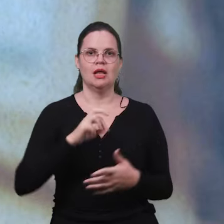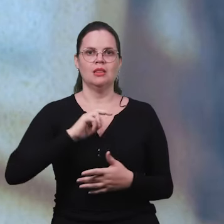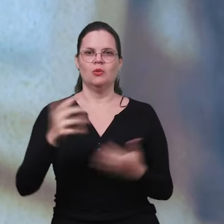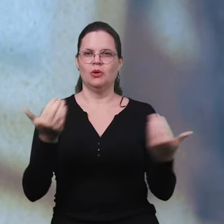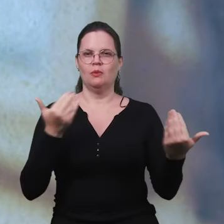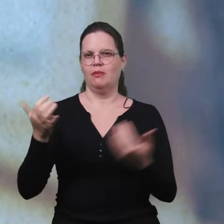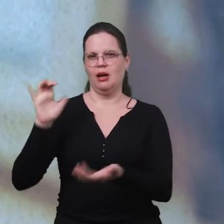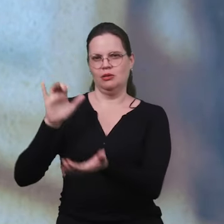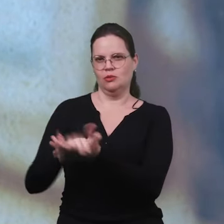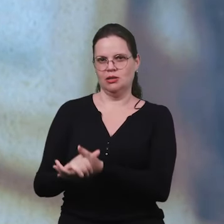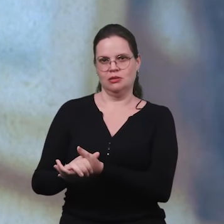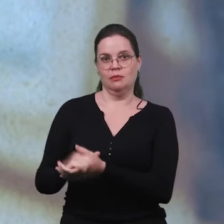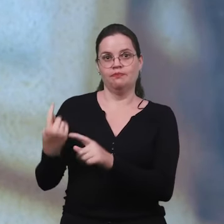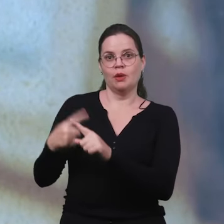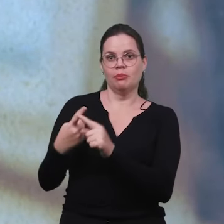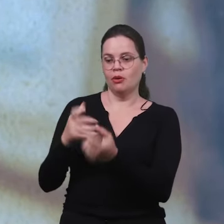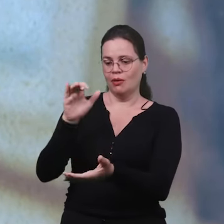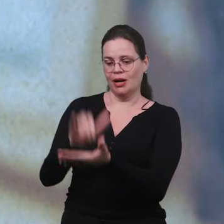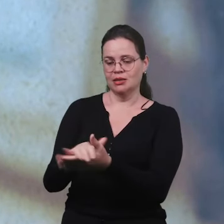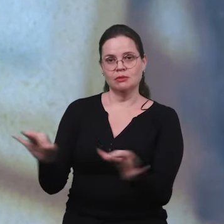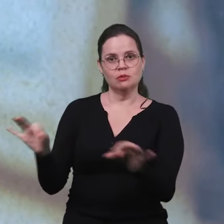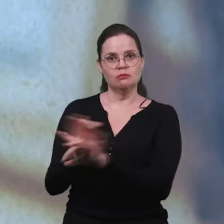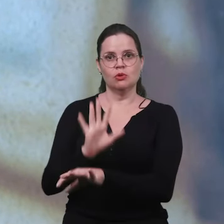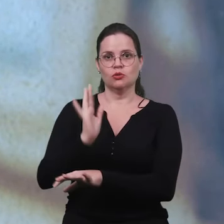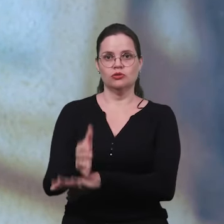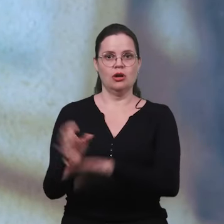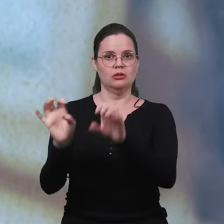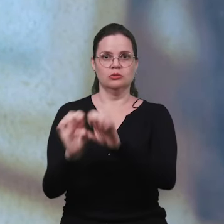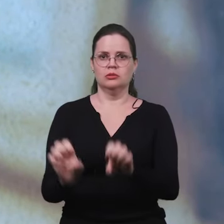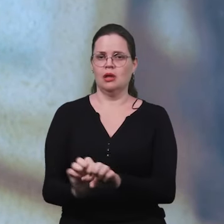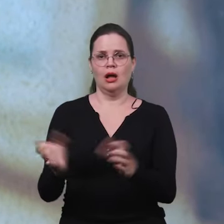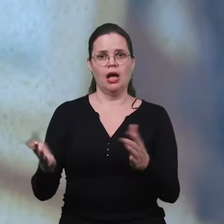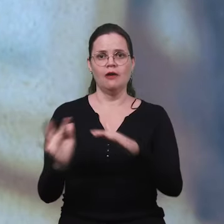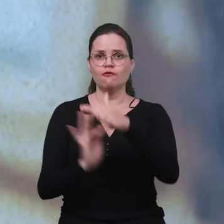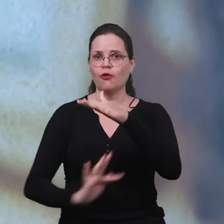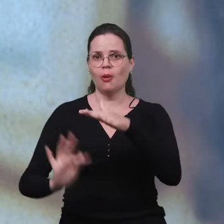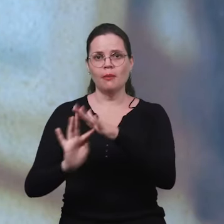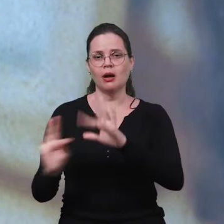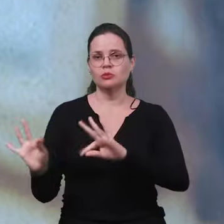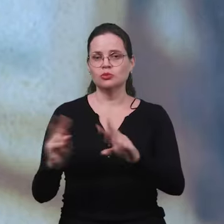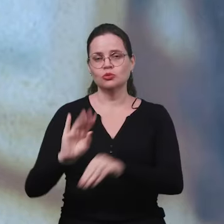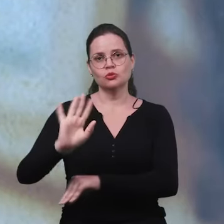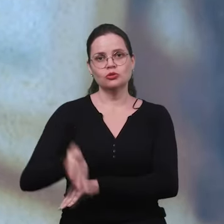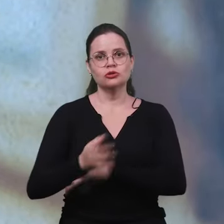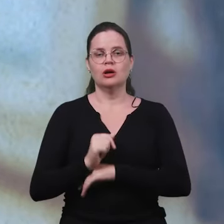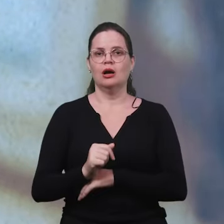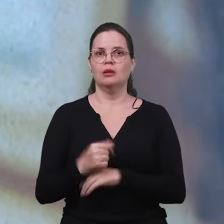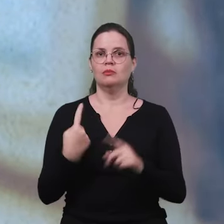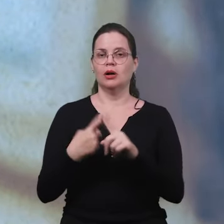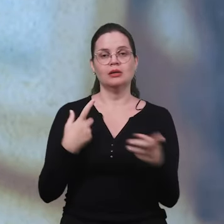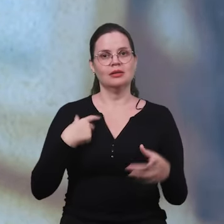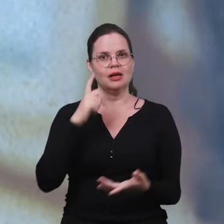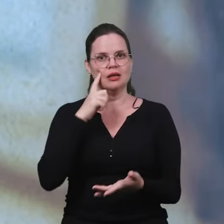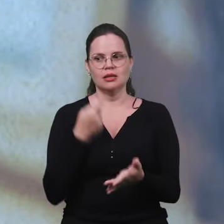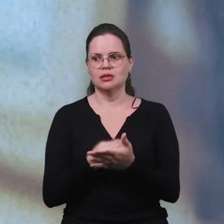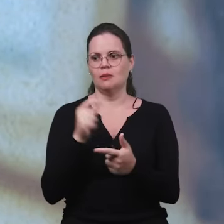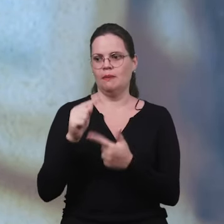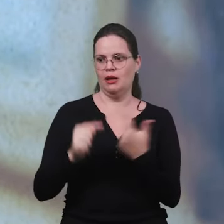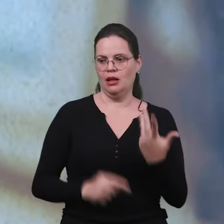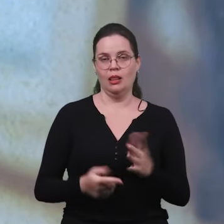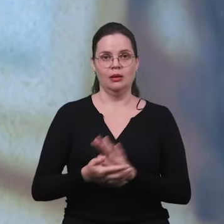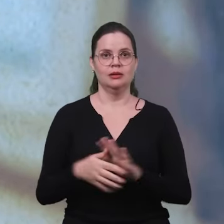compara ao casamento, porque o casamento ele já nasce estruturado, ele é um ato formal desde o início. Você já tem que fazer escolhas ali, então você não